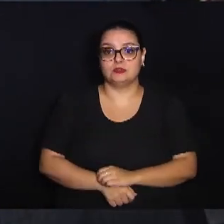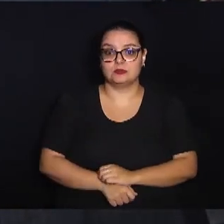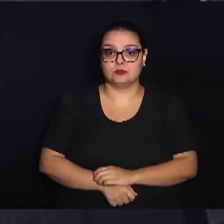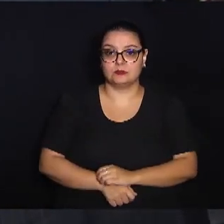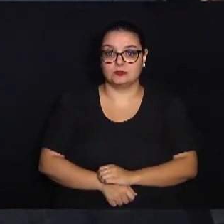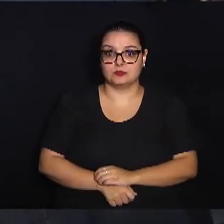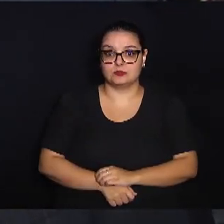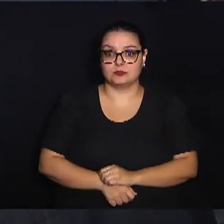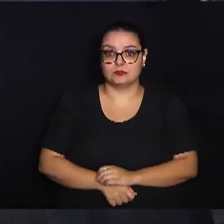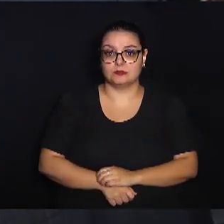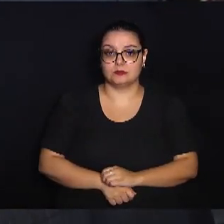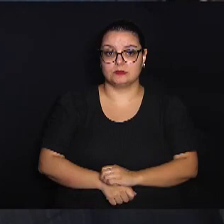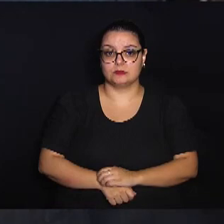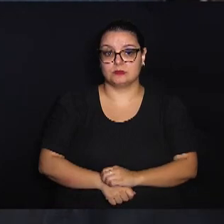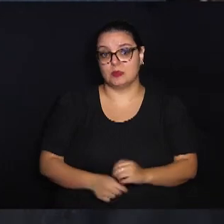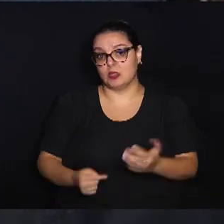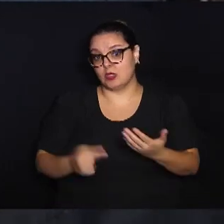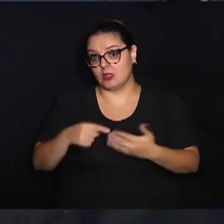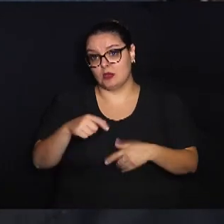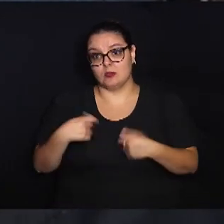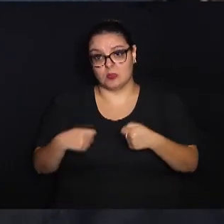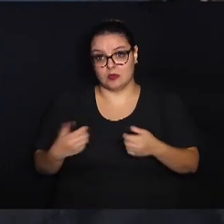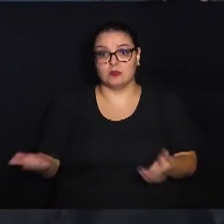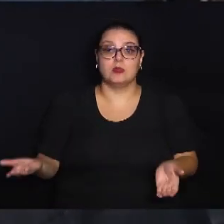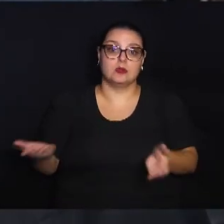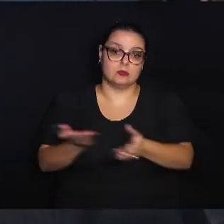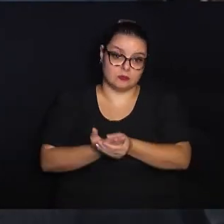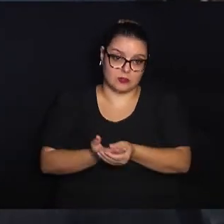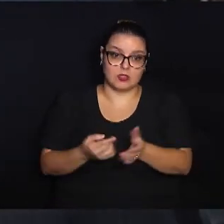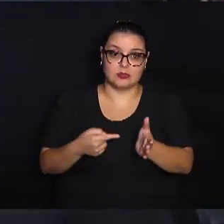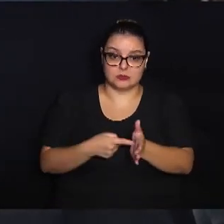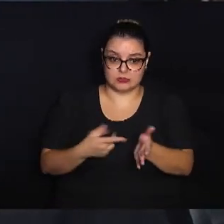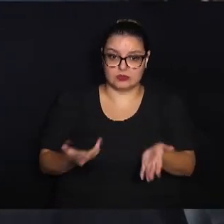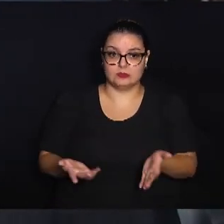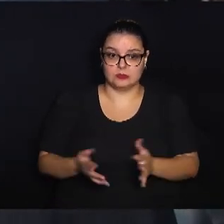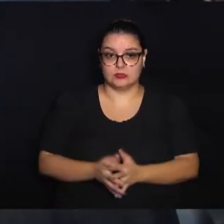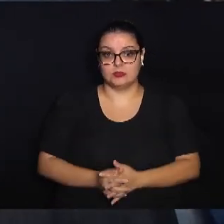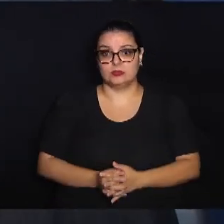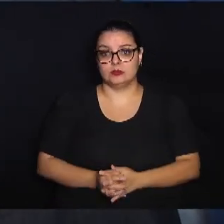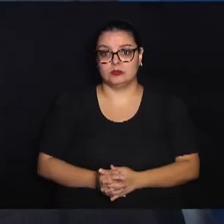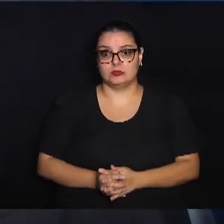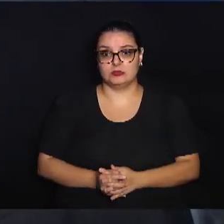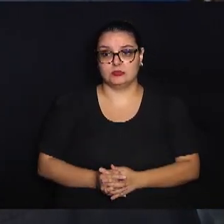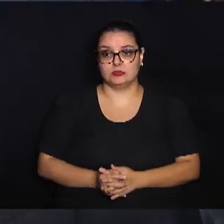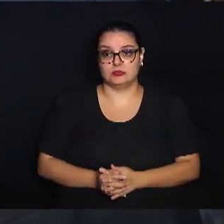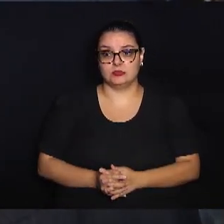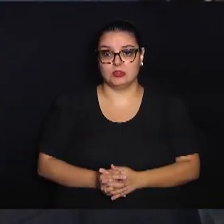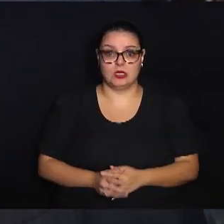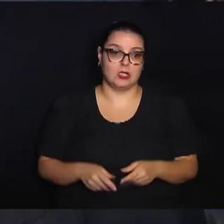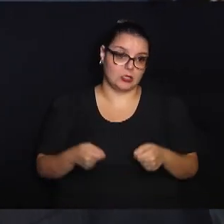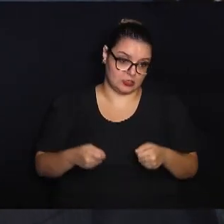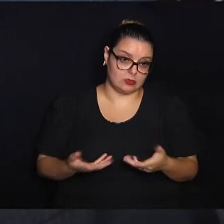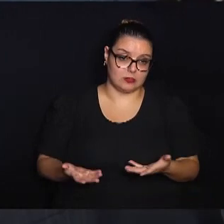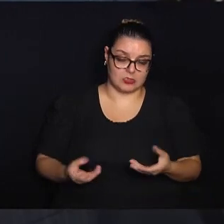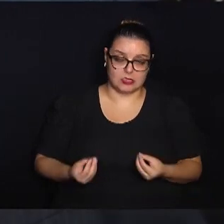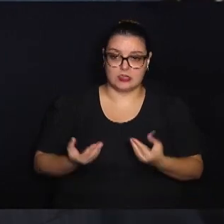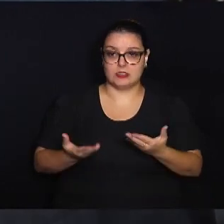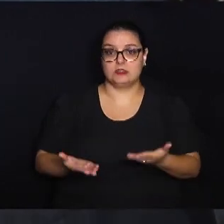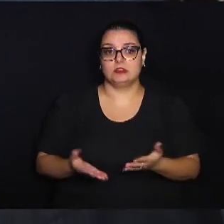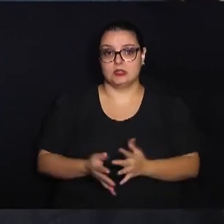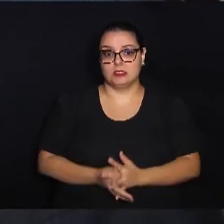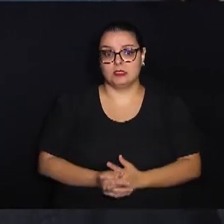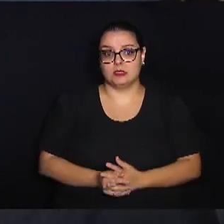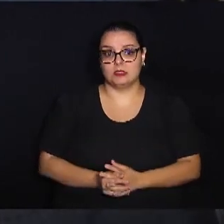que aponta a necessidade do arquivamento da denúncia. A denúncia em que pese que traga à tona